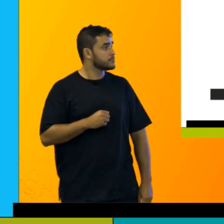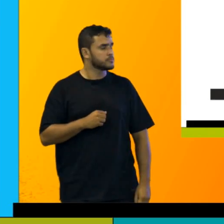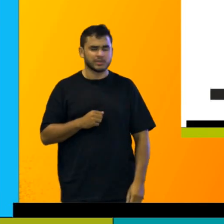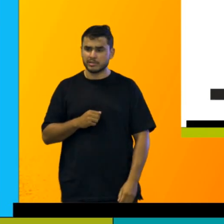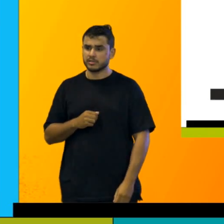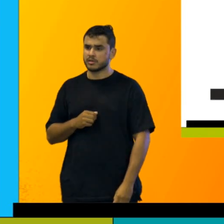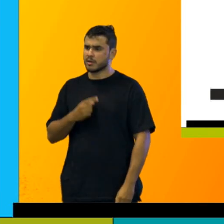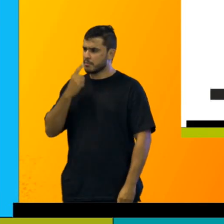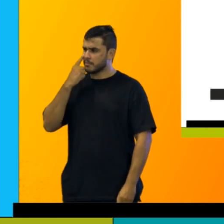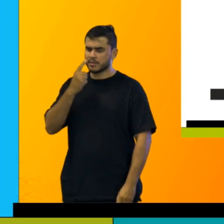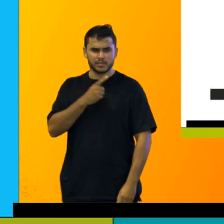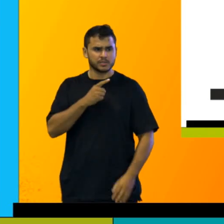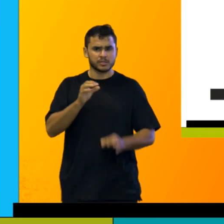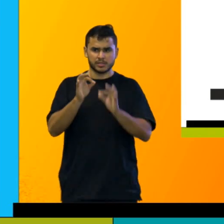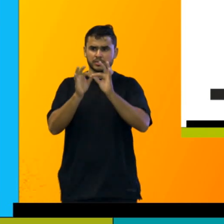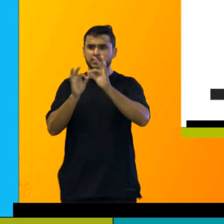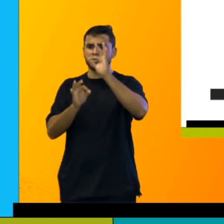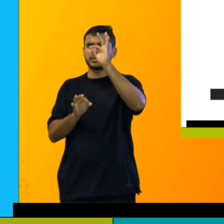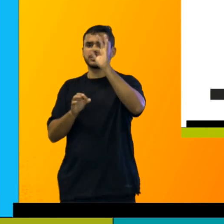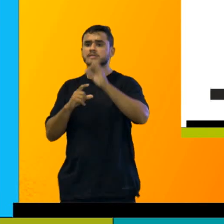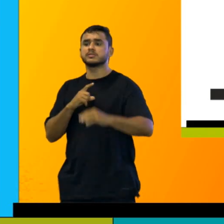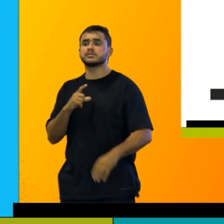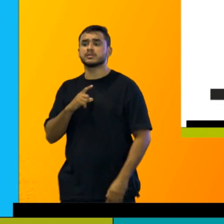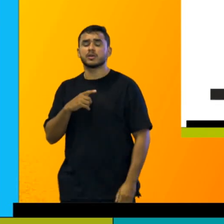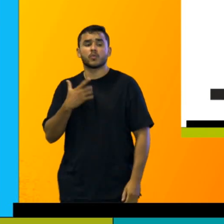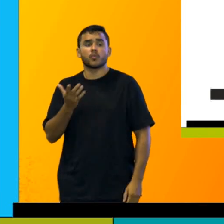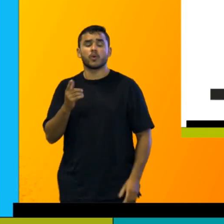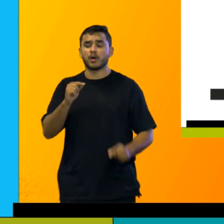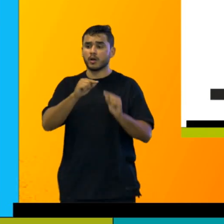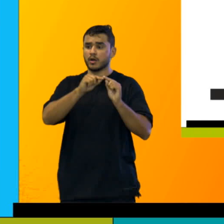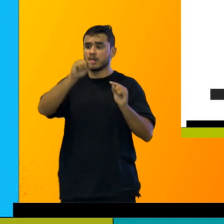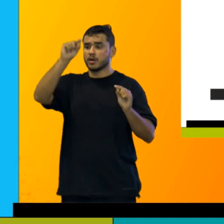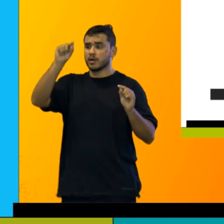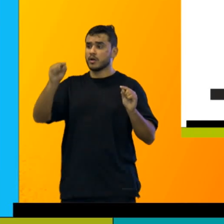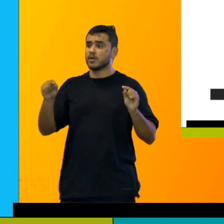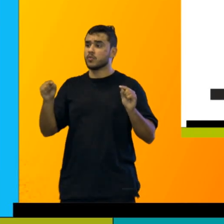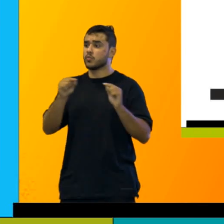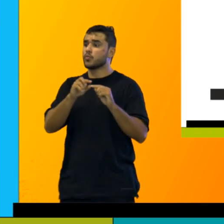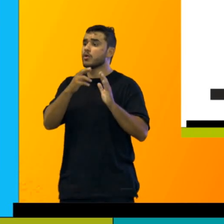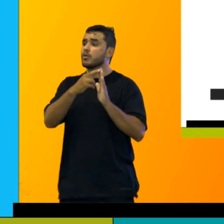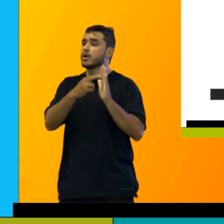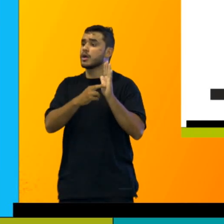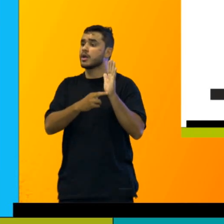triângulo equilátero tem uma fórmula. Quem lembra?